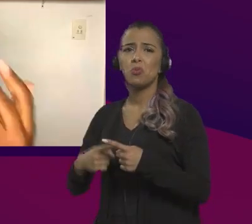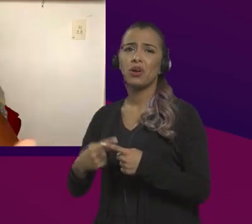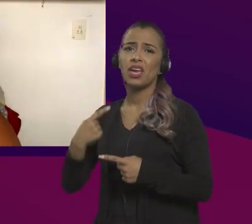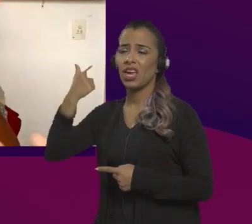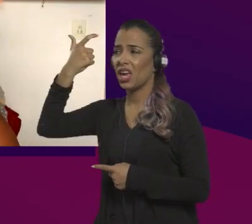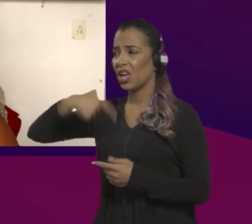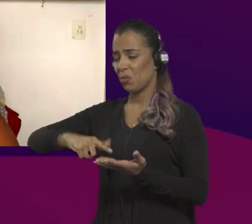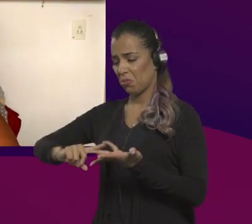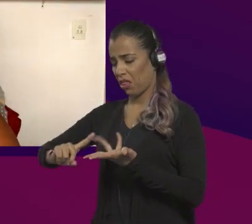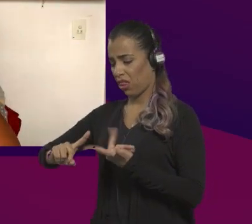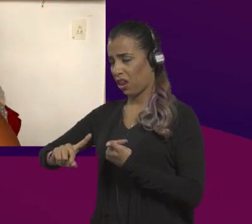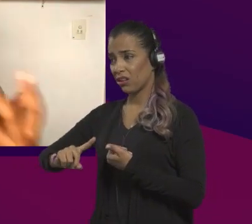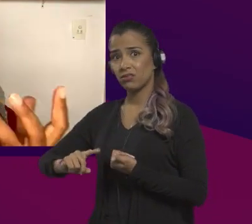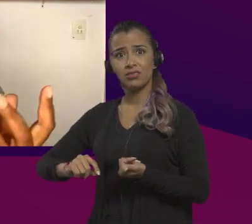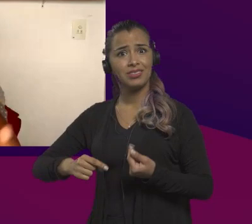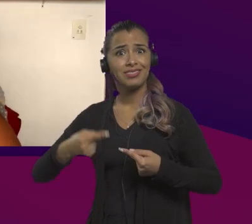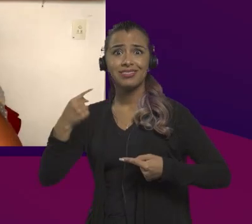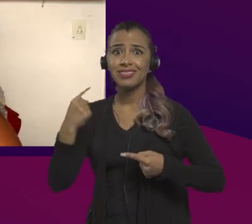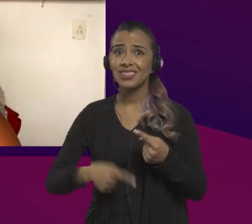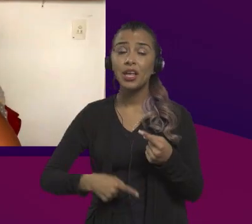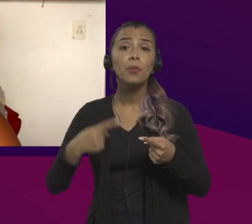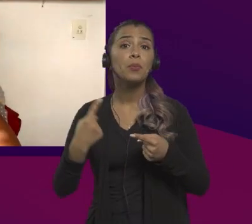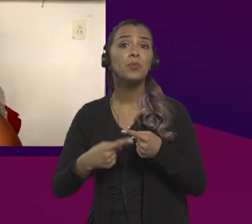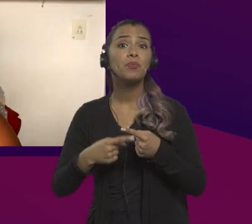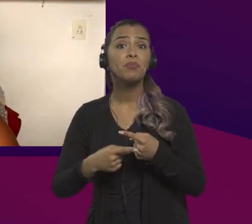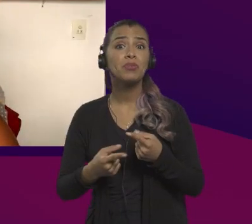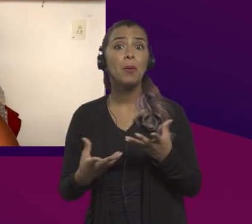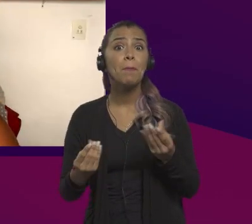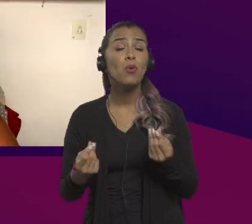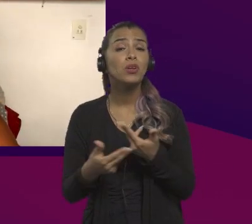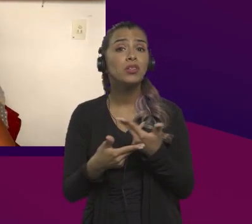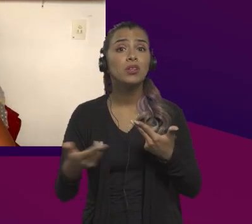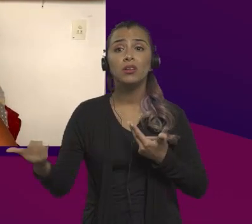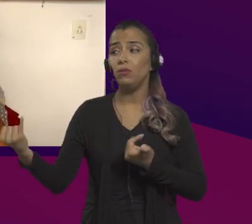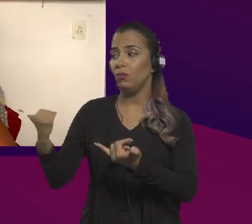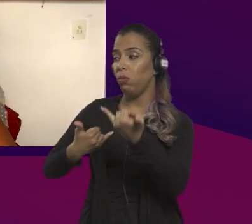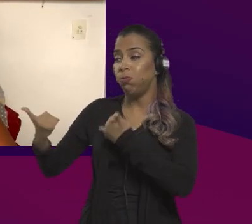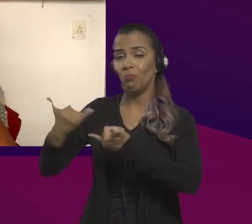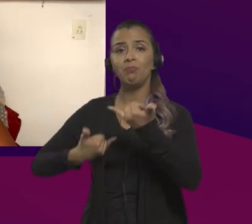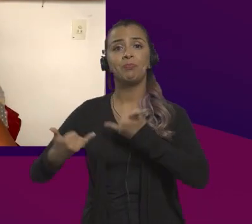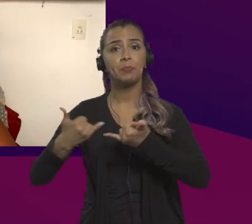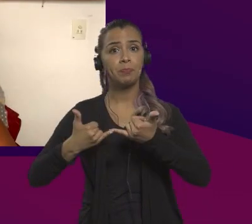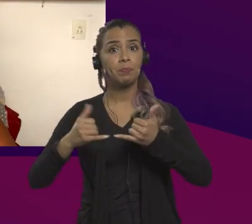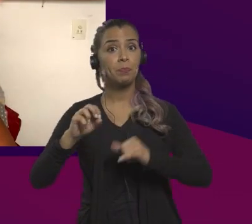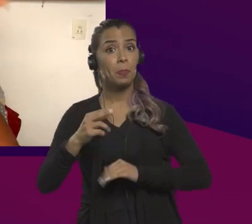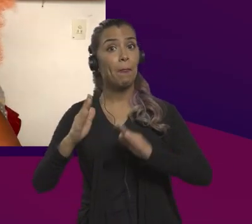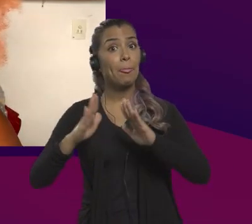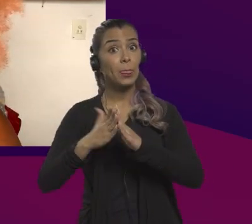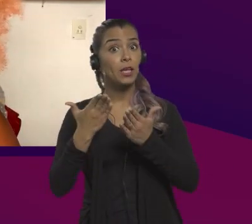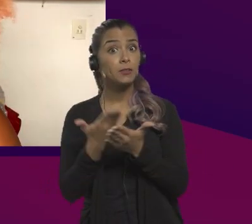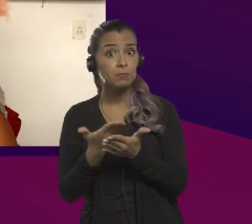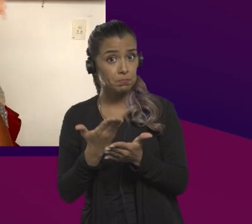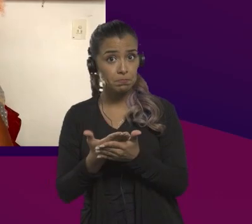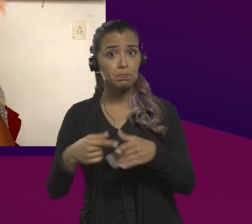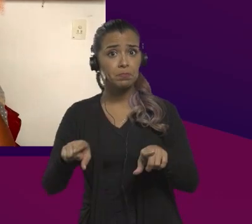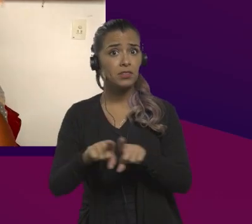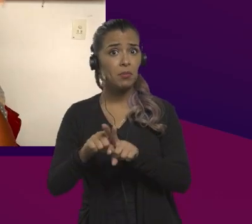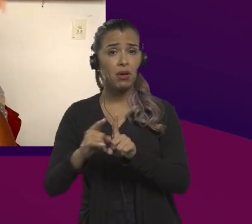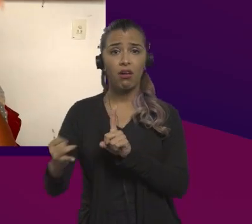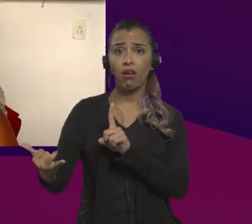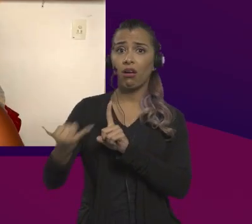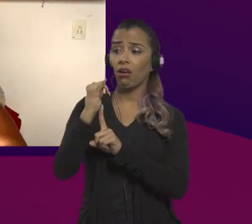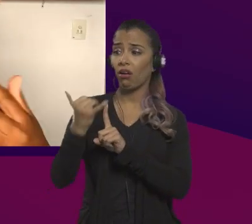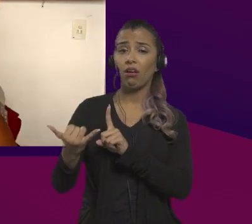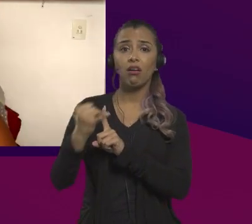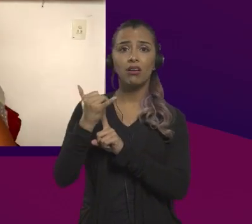por muito do que me diziam, por muito do que eu escutei, muita zoação em escola. Então hoje eu acredito que o